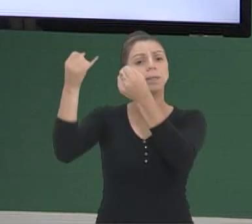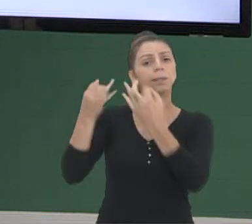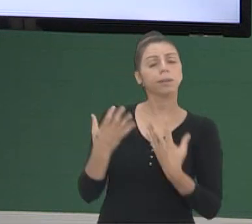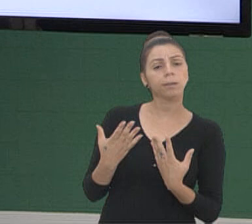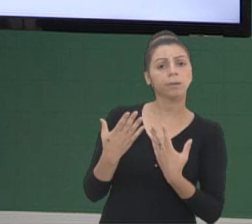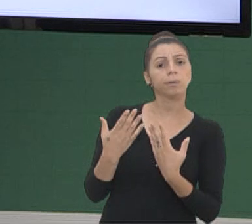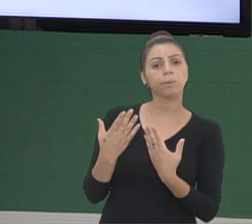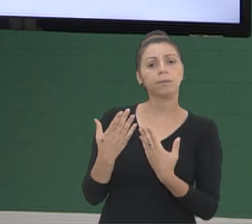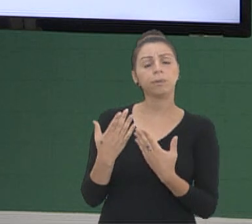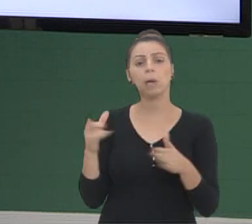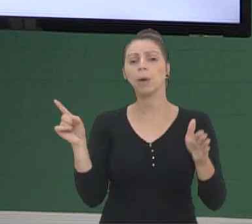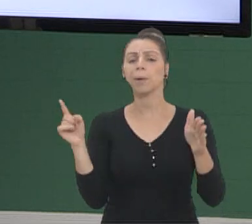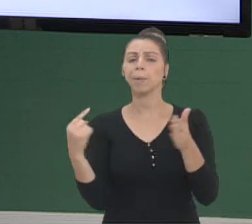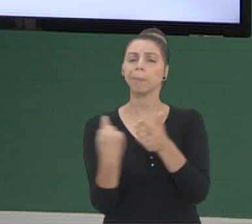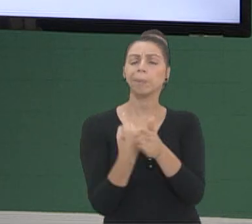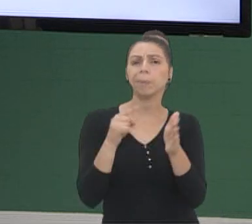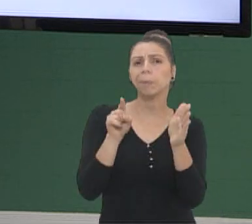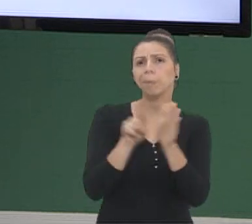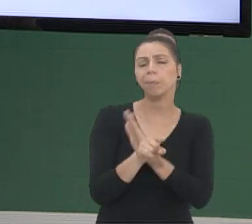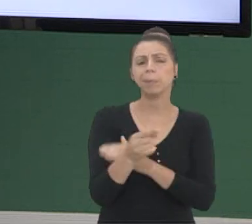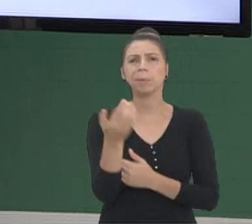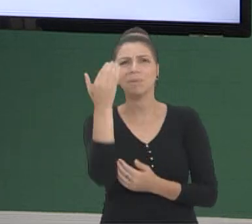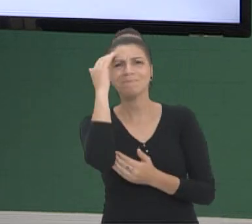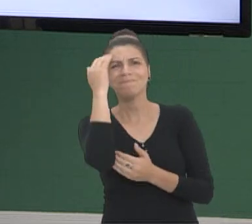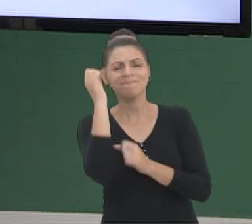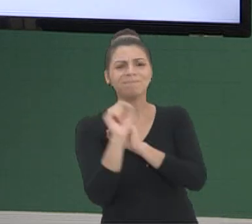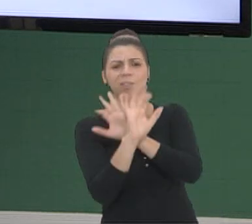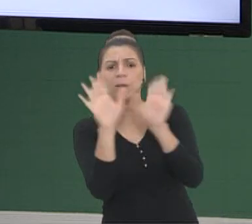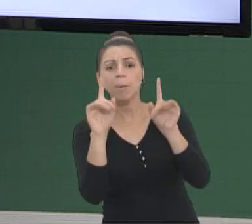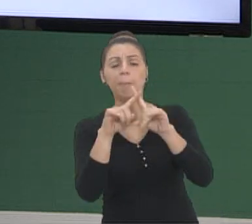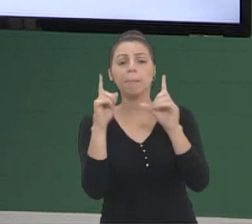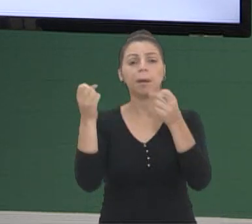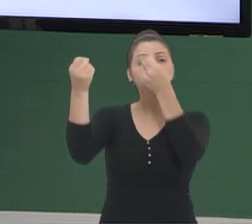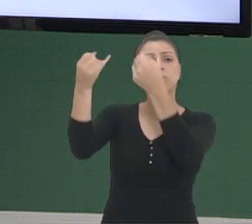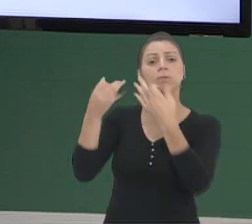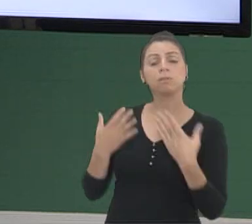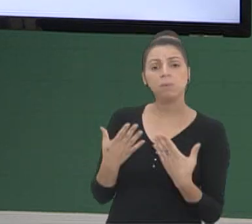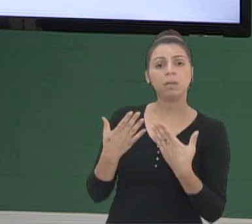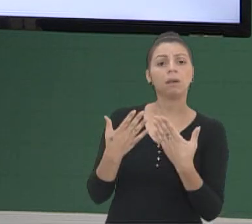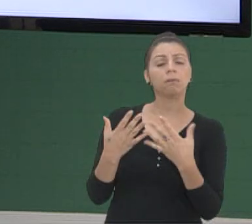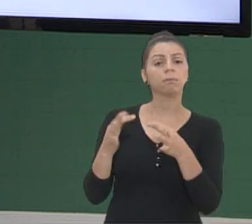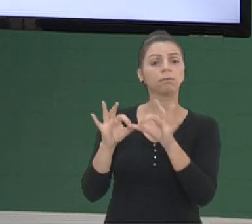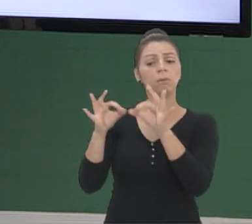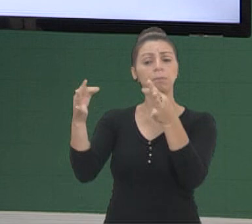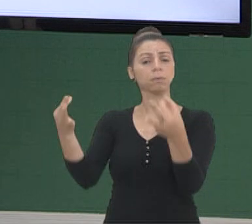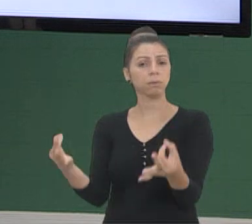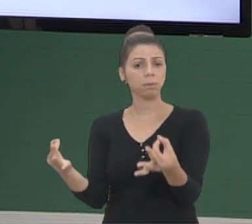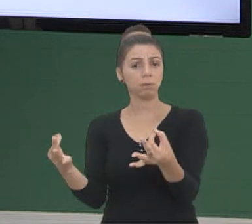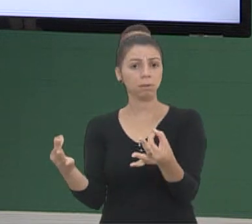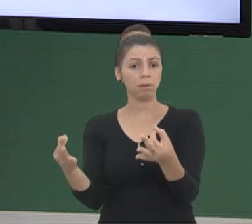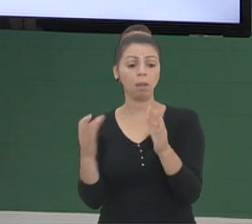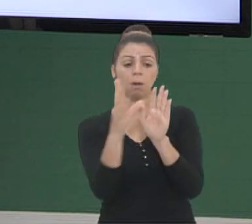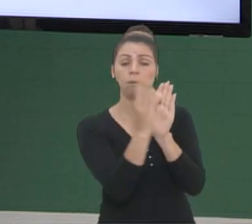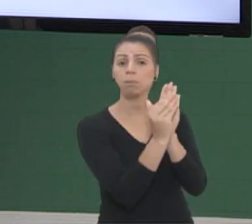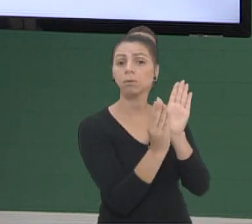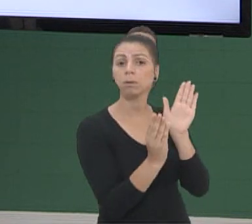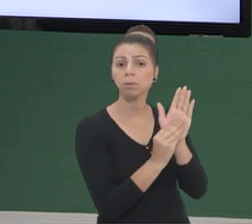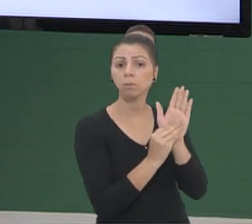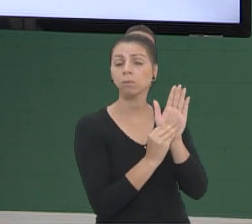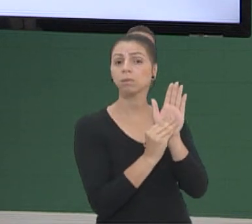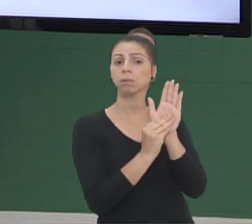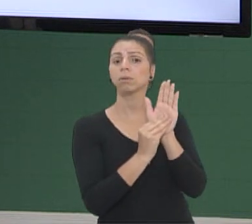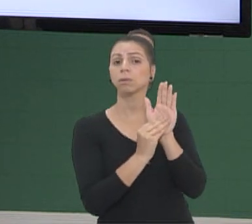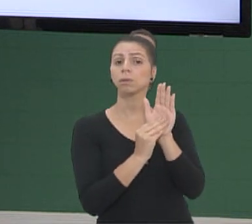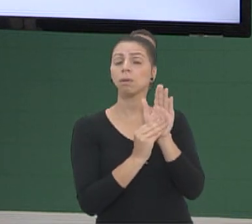de questões que a gente às vezes não entenderia, mas são explicadas de um modo bem bacana. Então, nesse sentido, conteúdo também é um